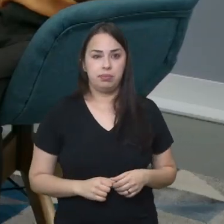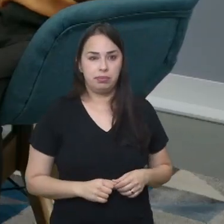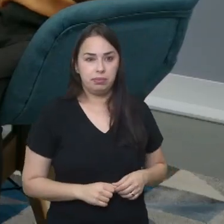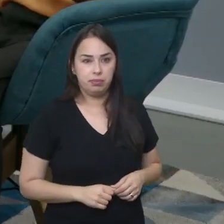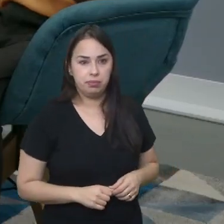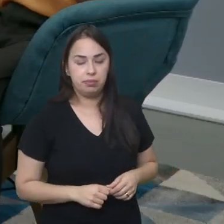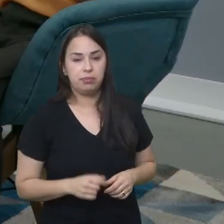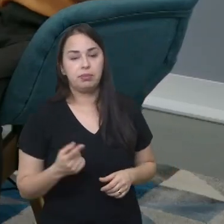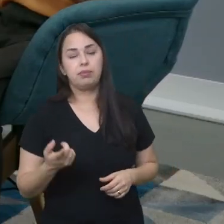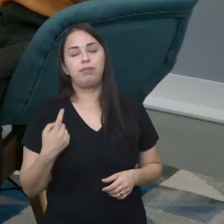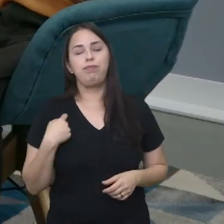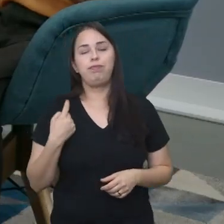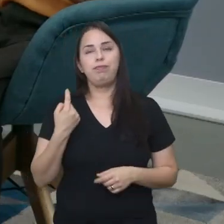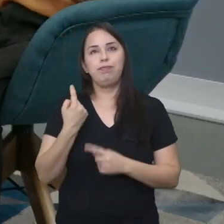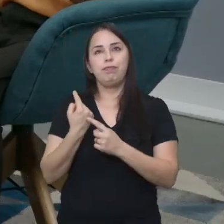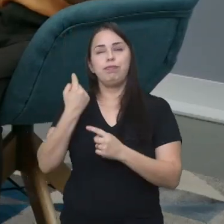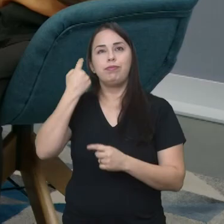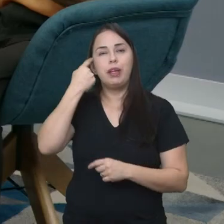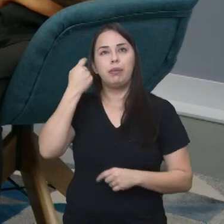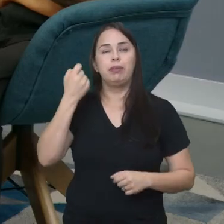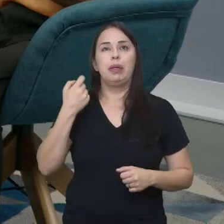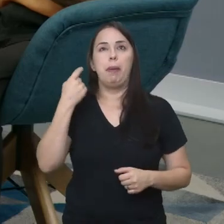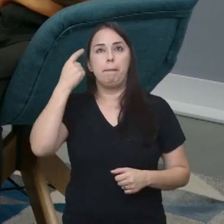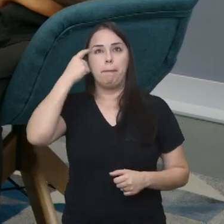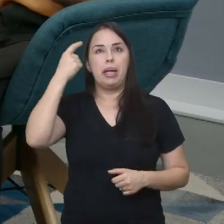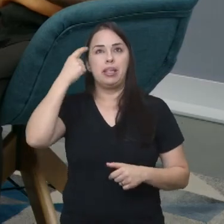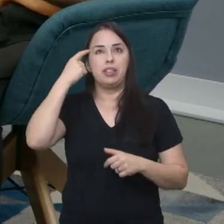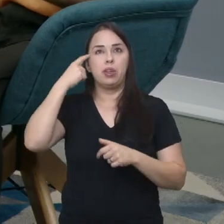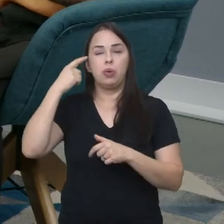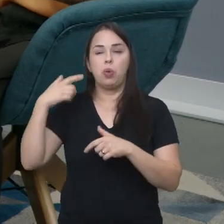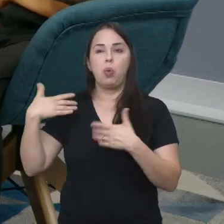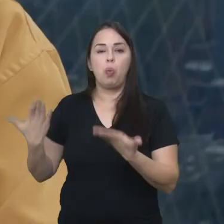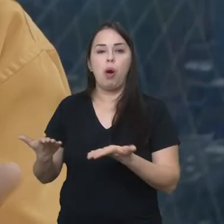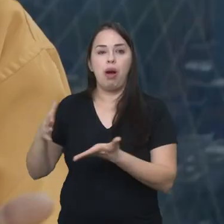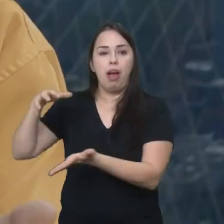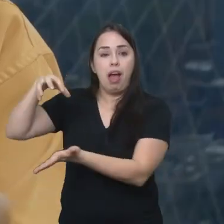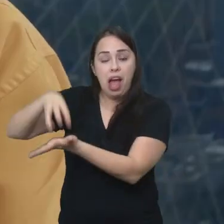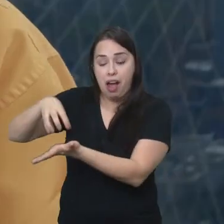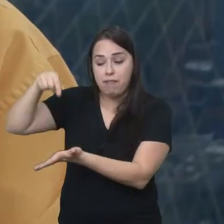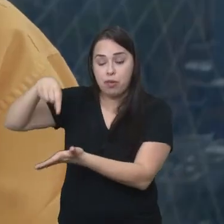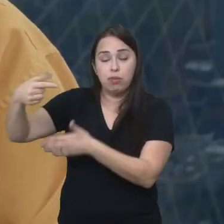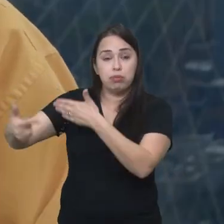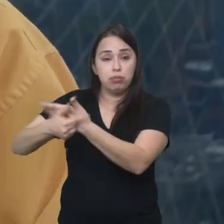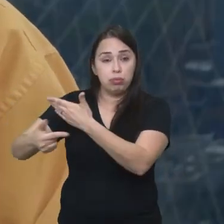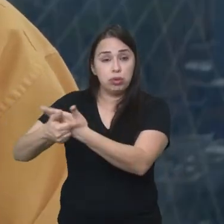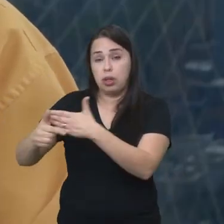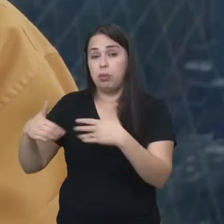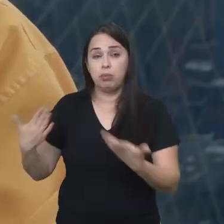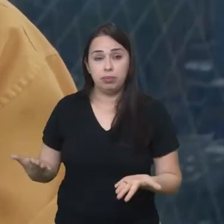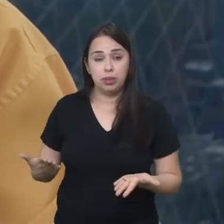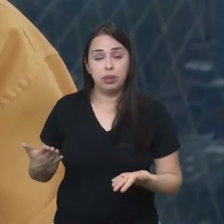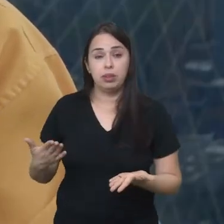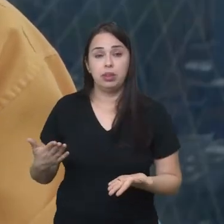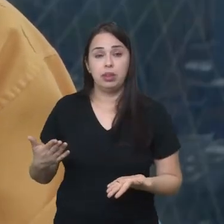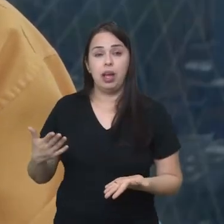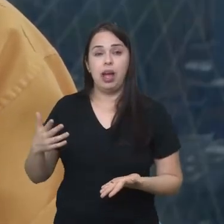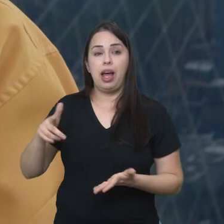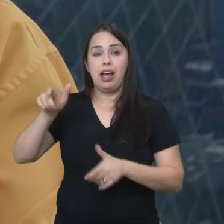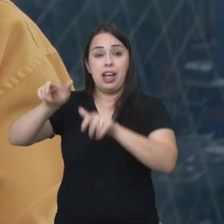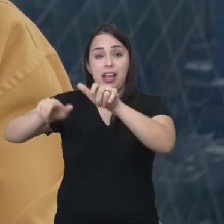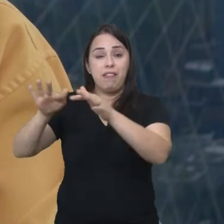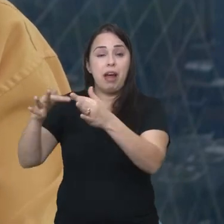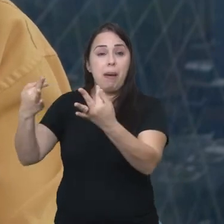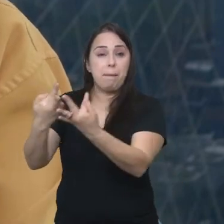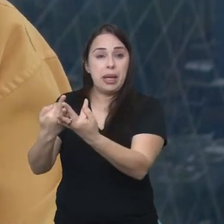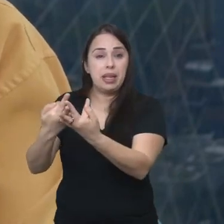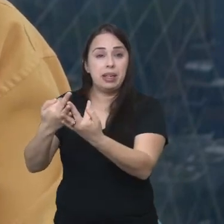da questão do trabalho do conselho, qual que é o verdadeiro papel do conselheiro tutelar, né? Muitas das famílias acham que ter criado o estatuto